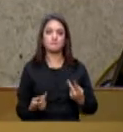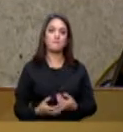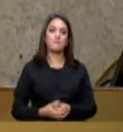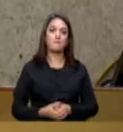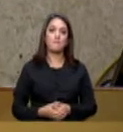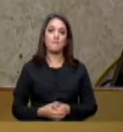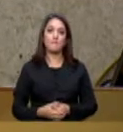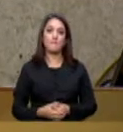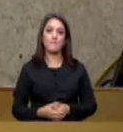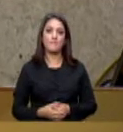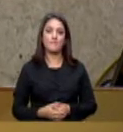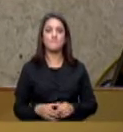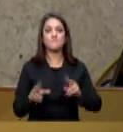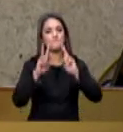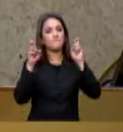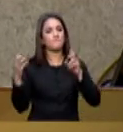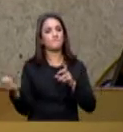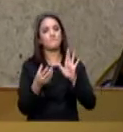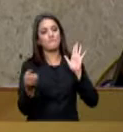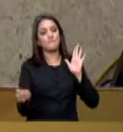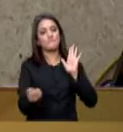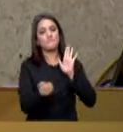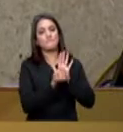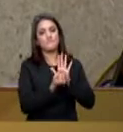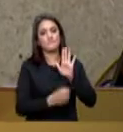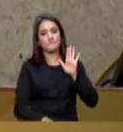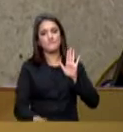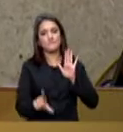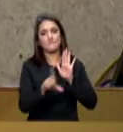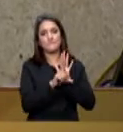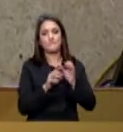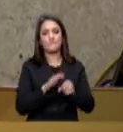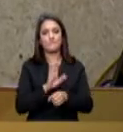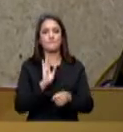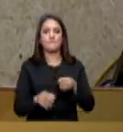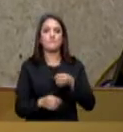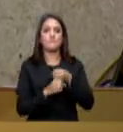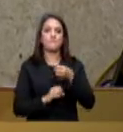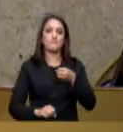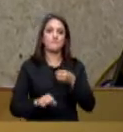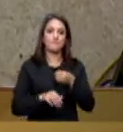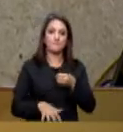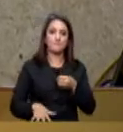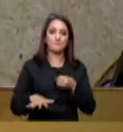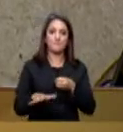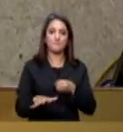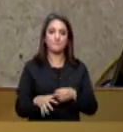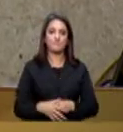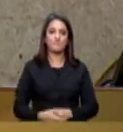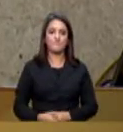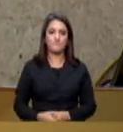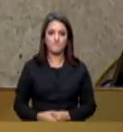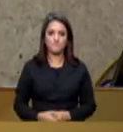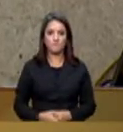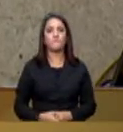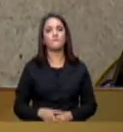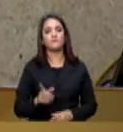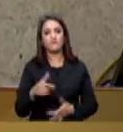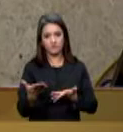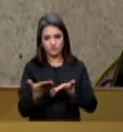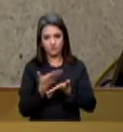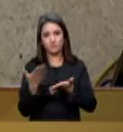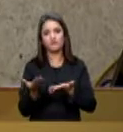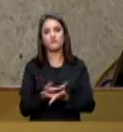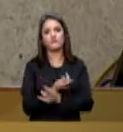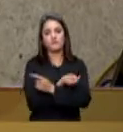quando tratam de um novo marco legal de saneamento, universalização e saúde pública, revista da USP, tão